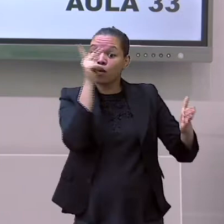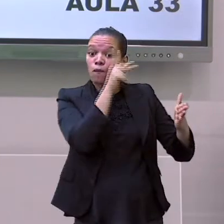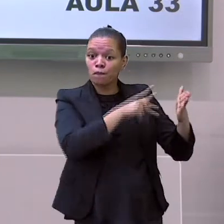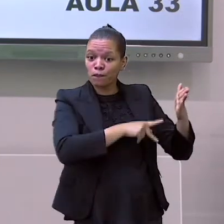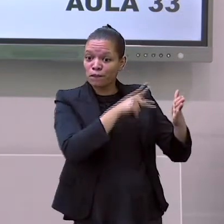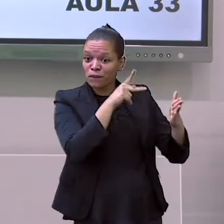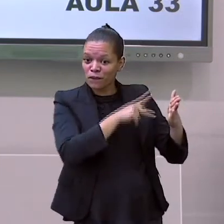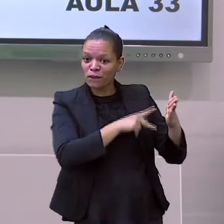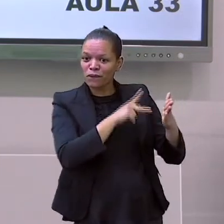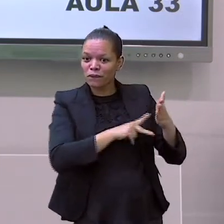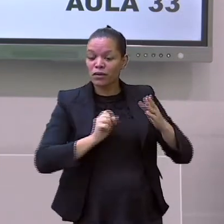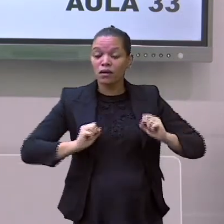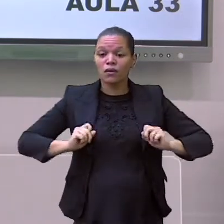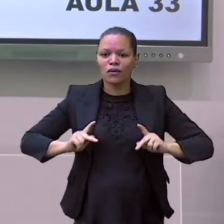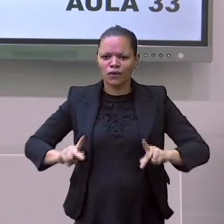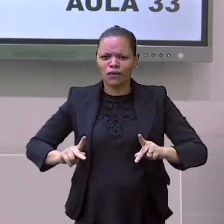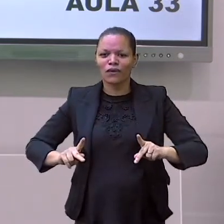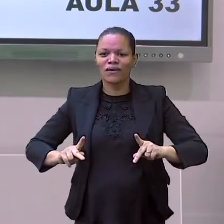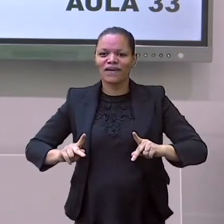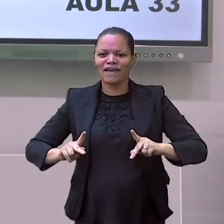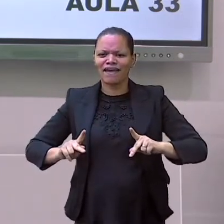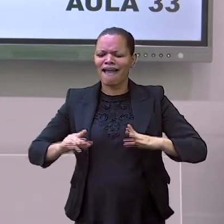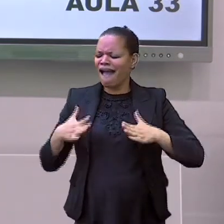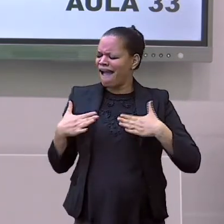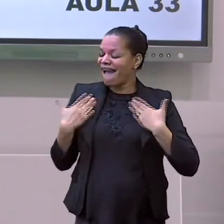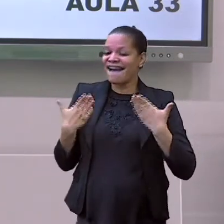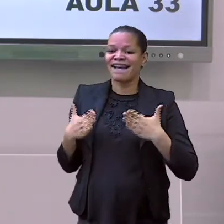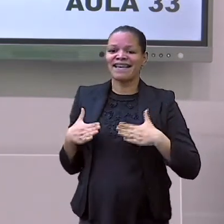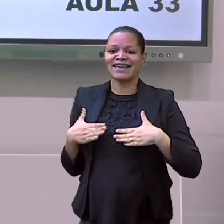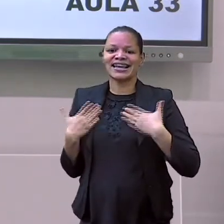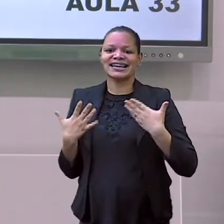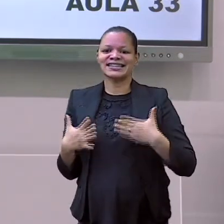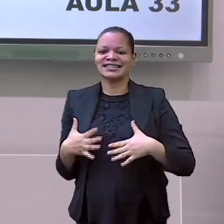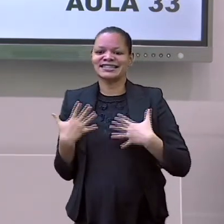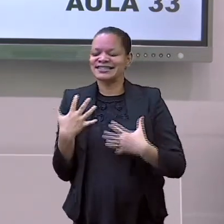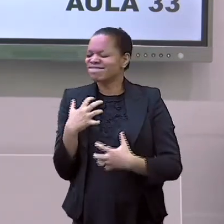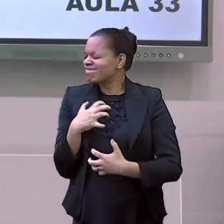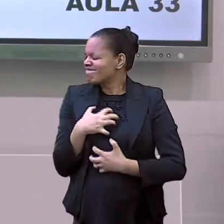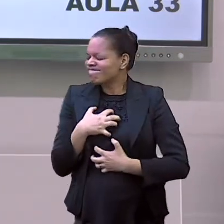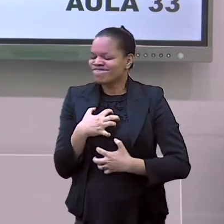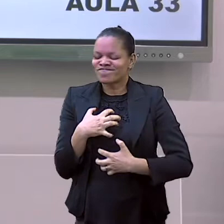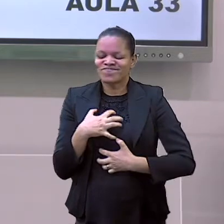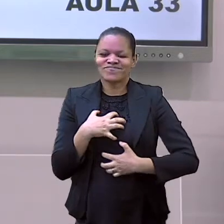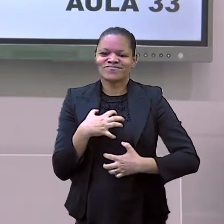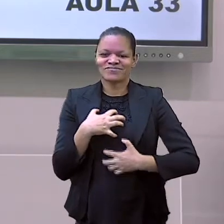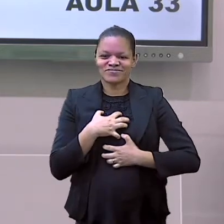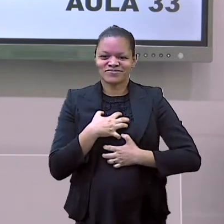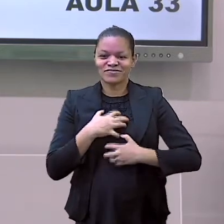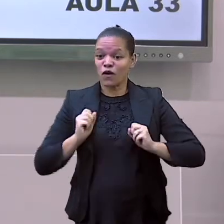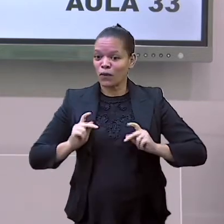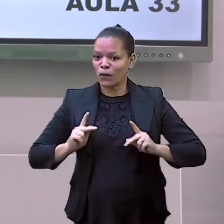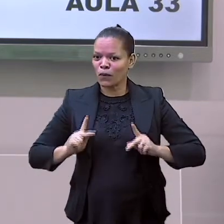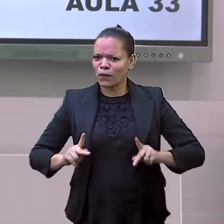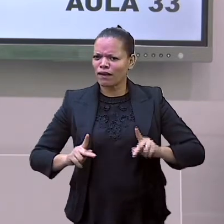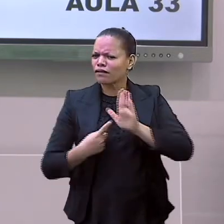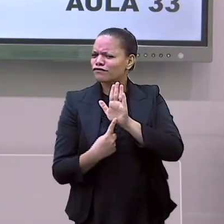nós falamos sobre poema, sobre poesia, é assim que nós nos sentimos. Nós temos o quê?